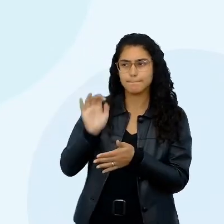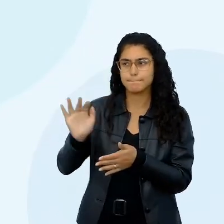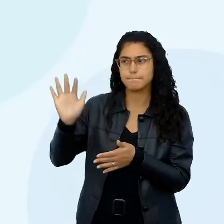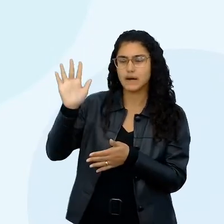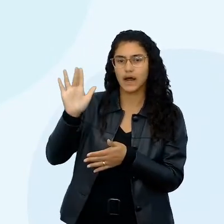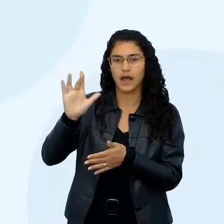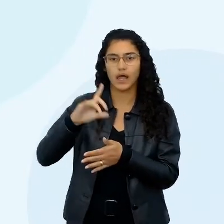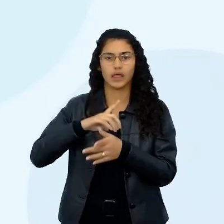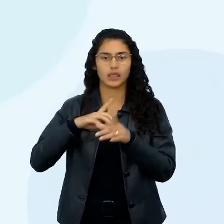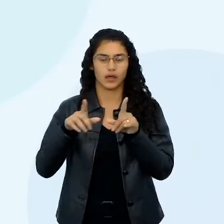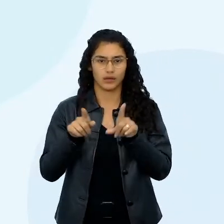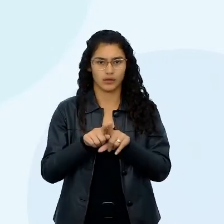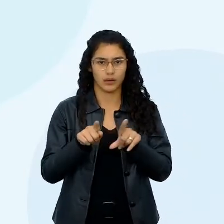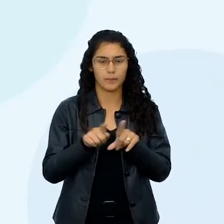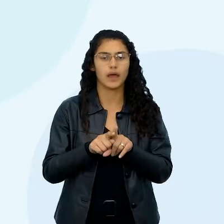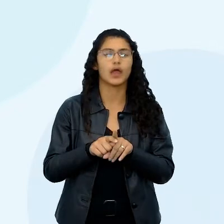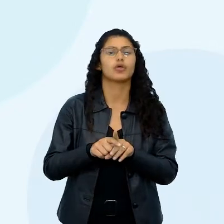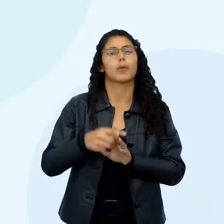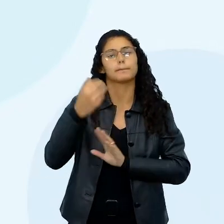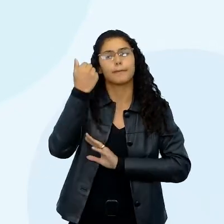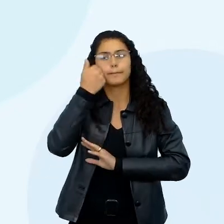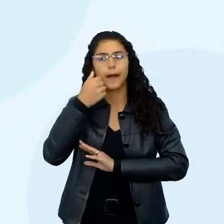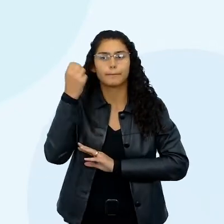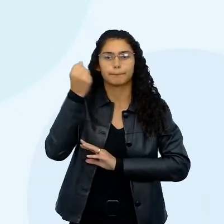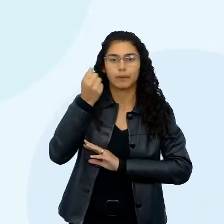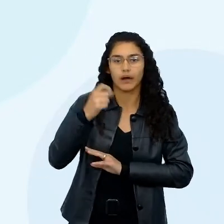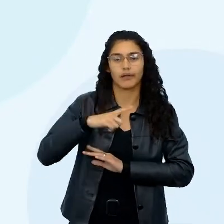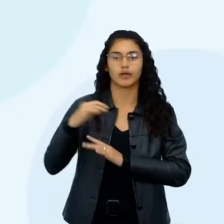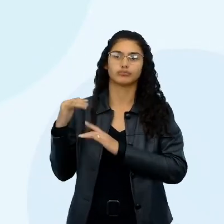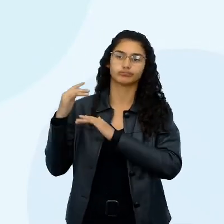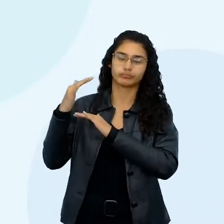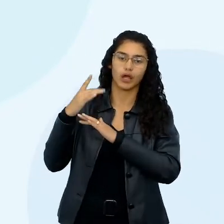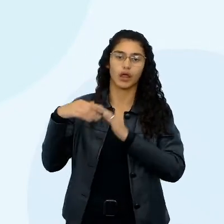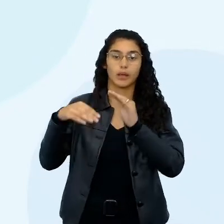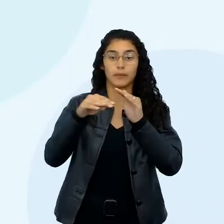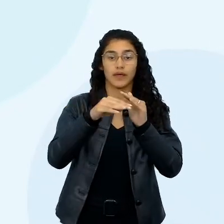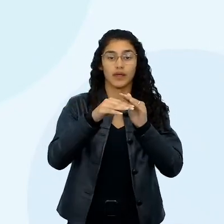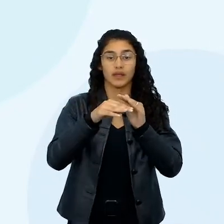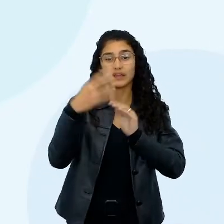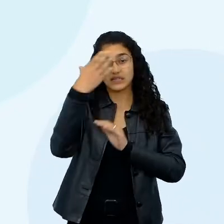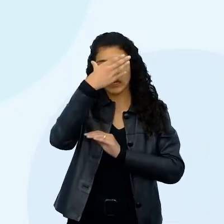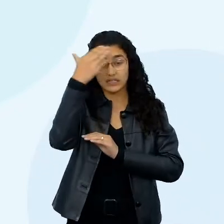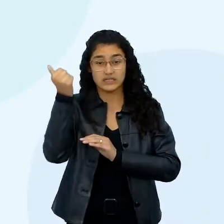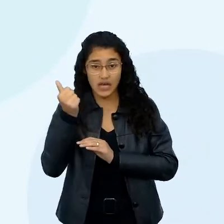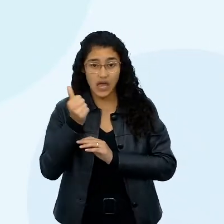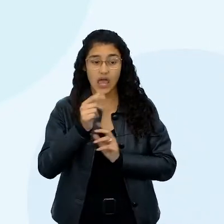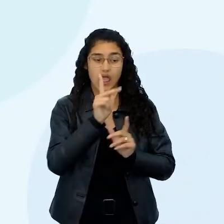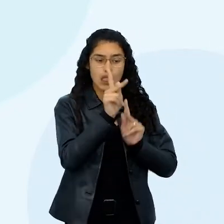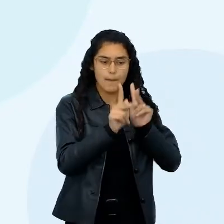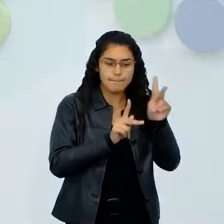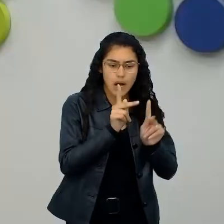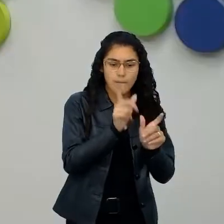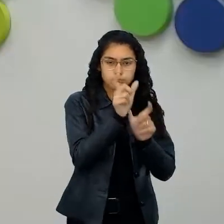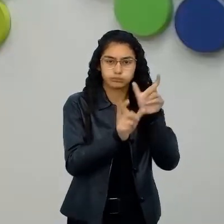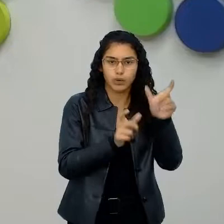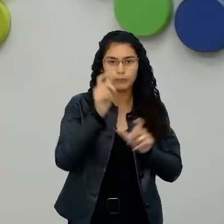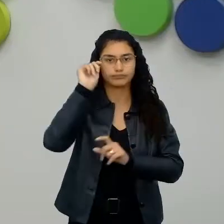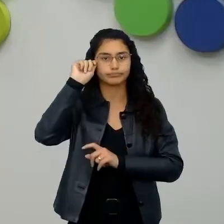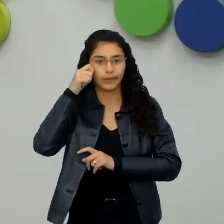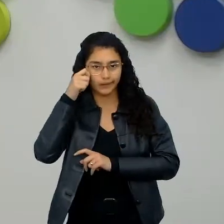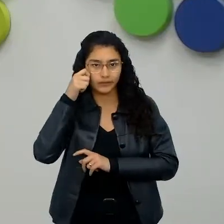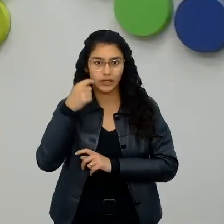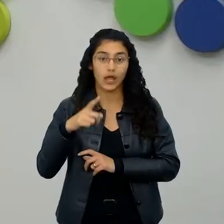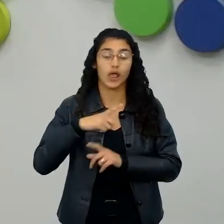de pele branca e etc., e de desumanizar as pessoas de cor de pele preta,